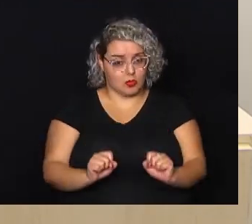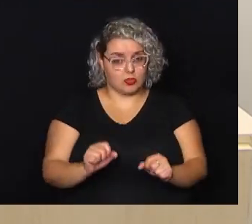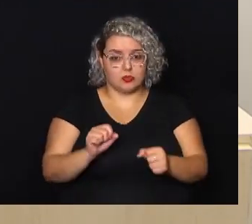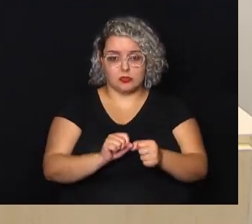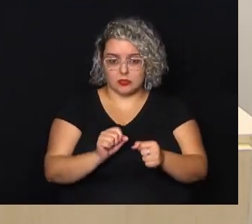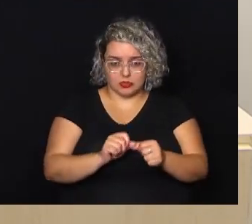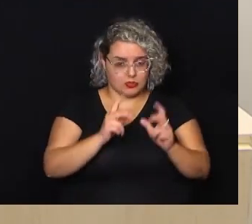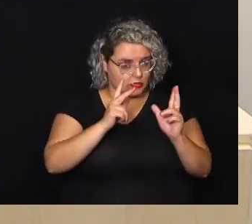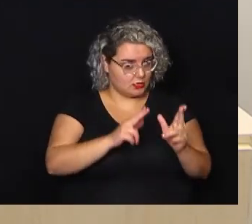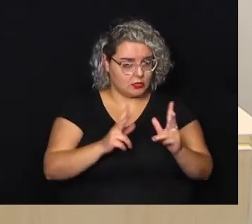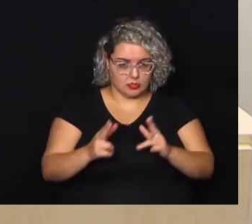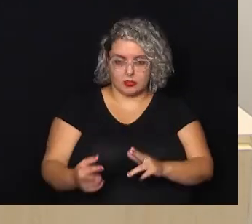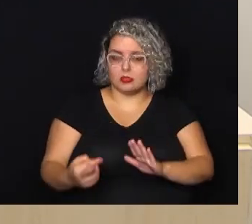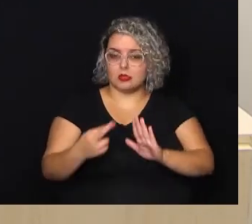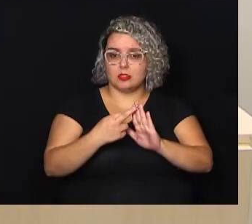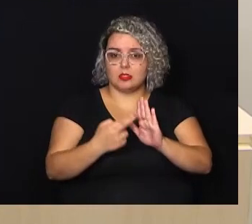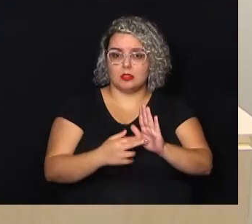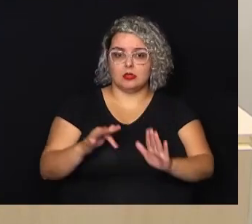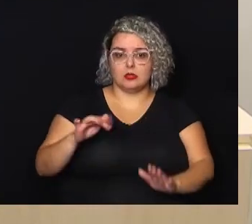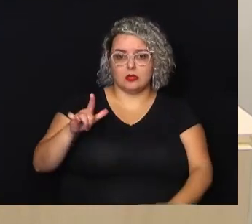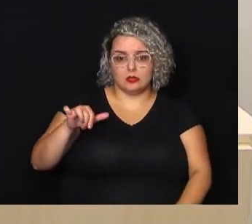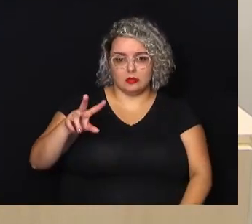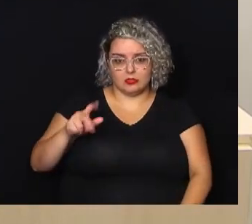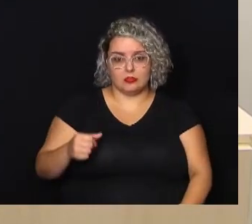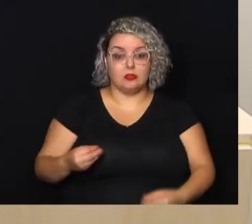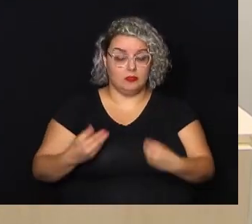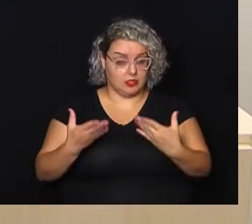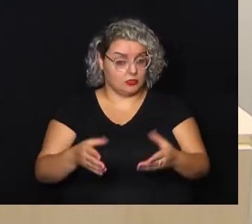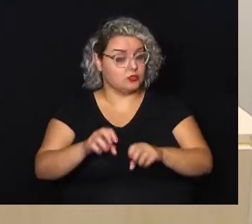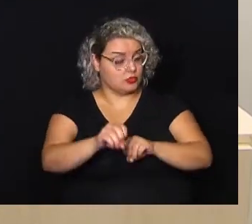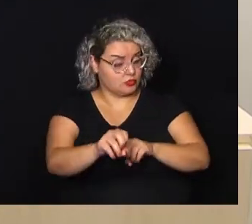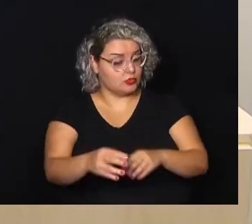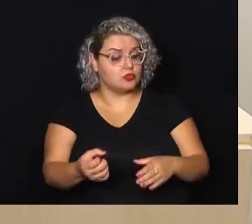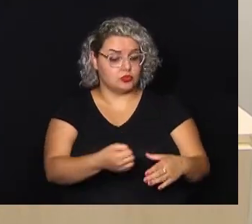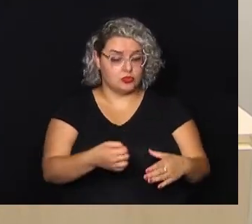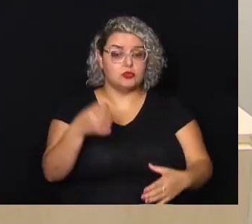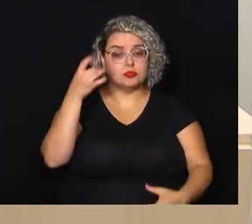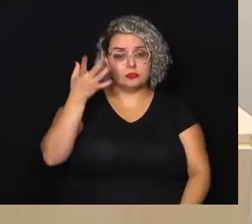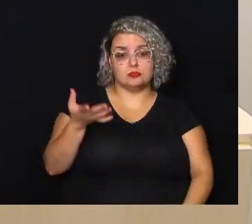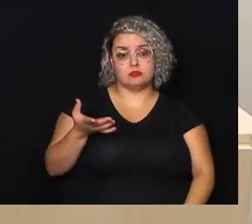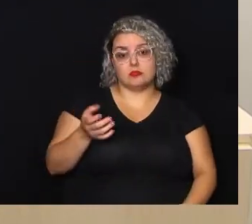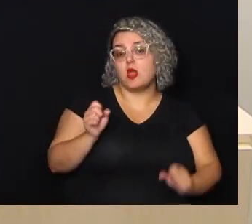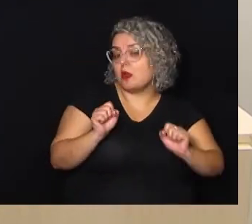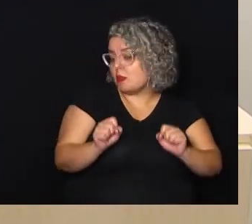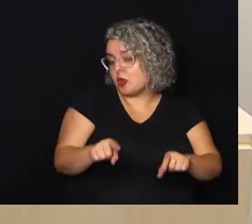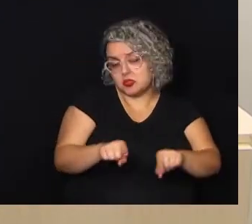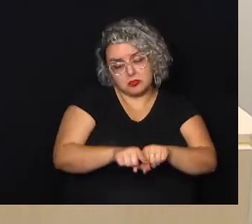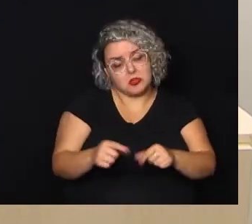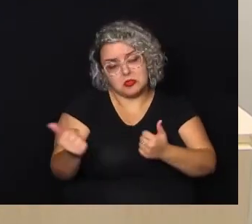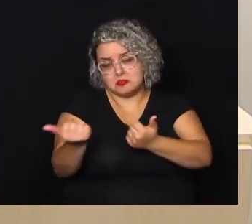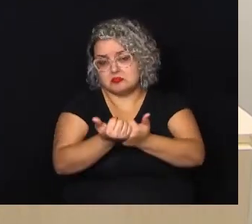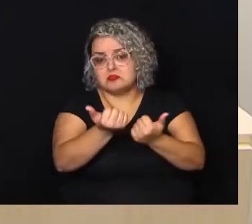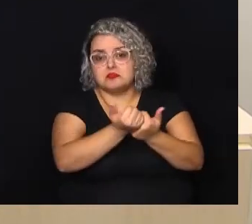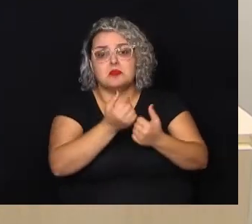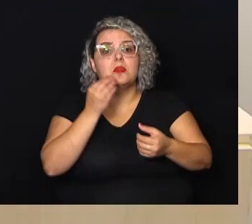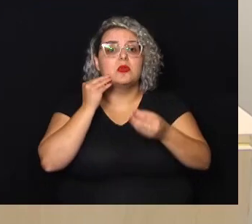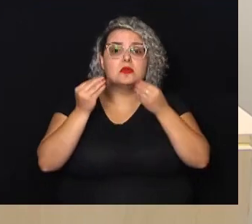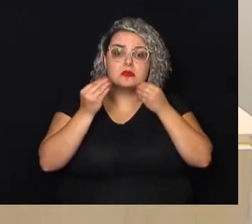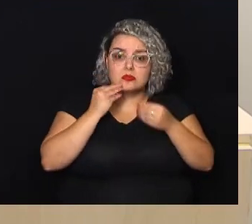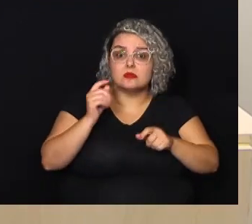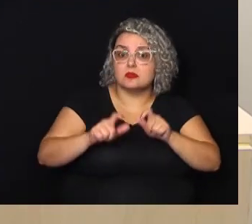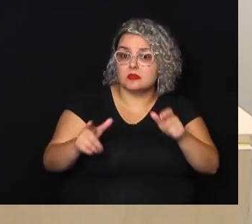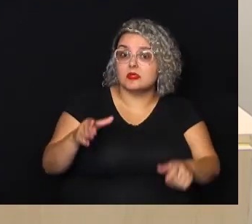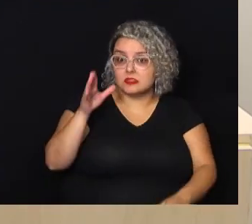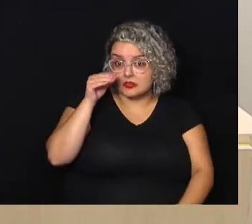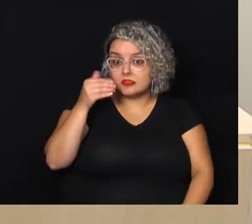replicar exatamente a receita que a Flávia trouxe para nós hoje no Cozinha Fácil, mas pode também fazer alguns testes aí,